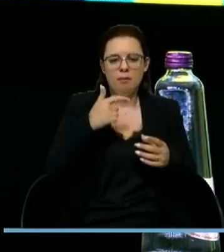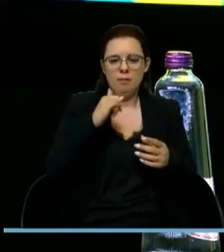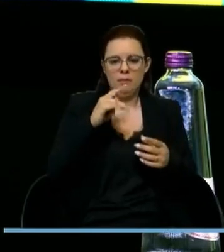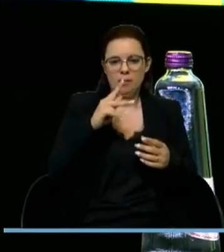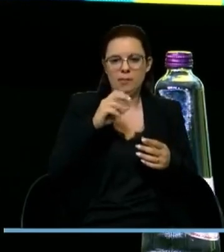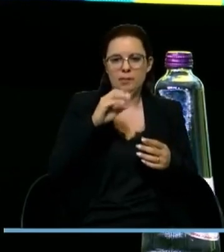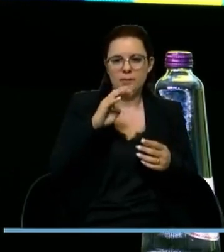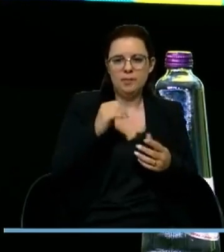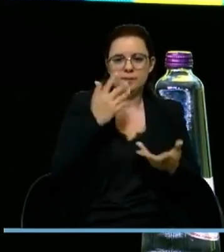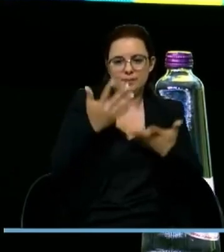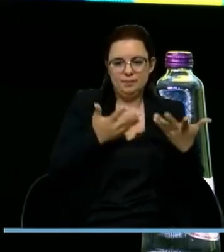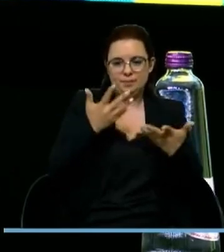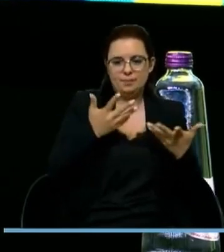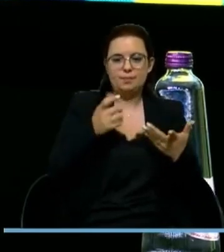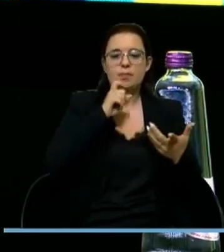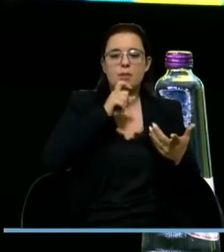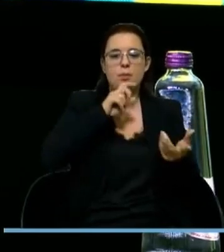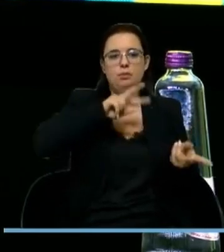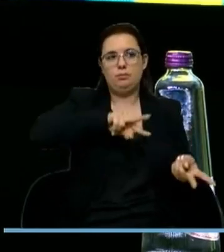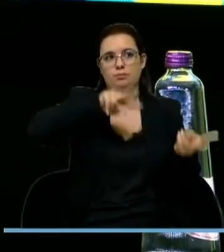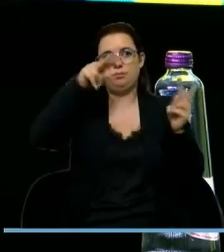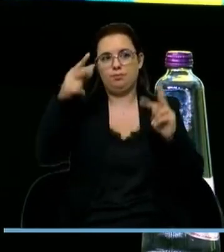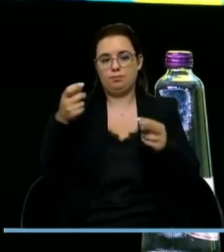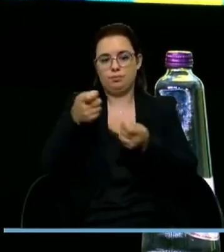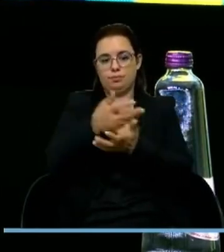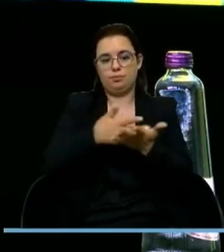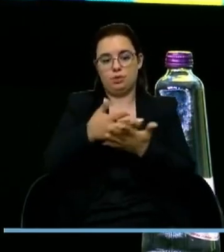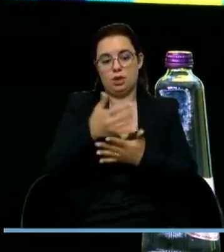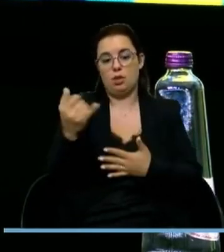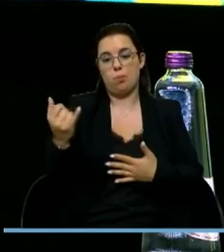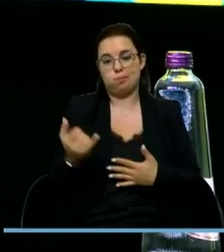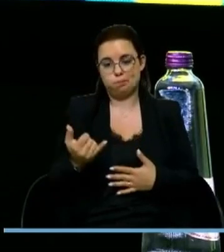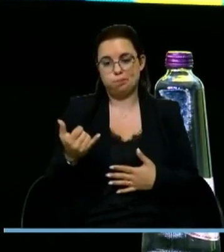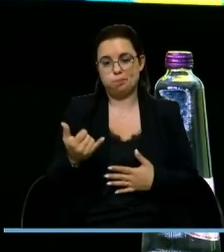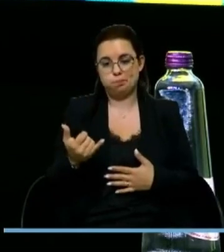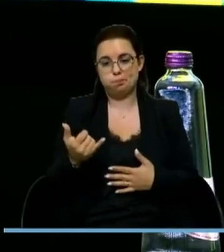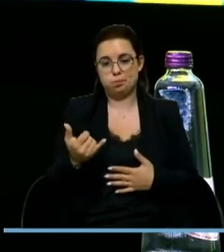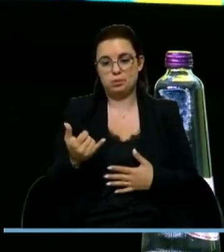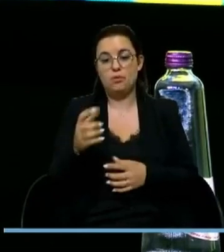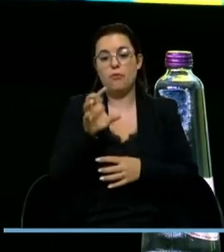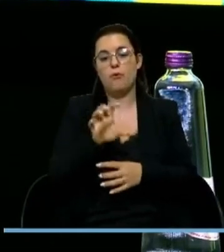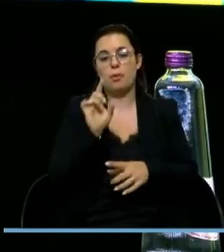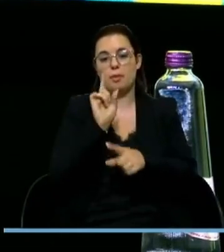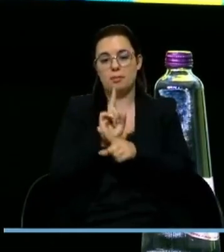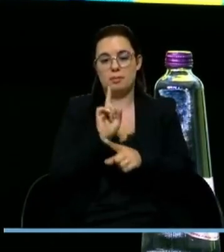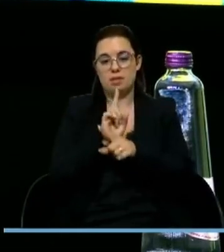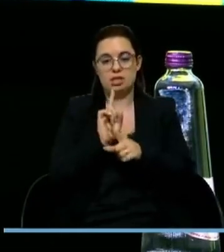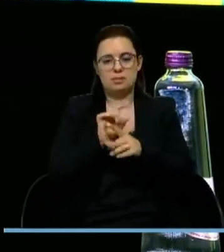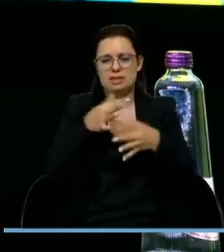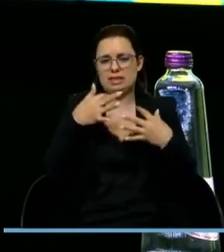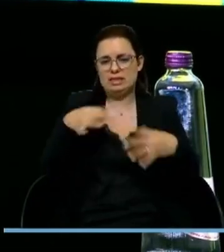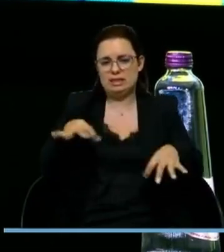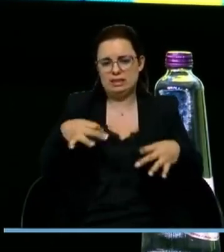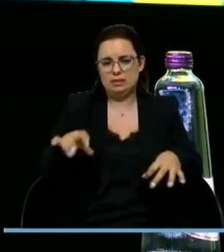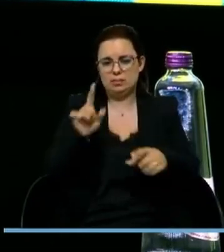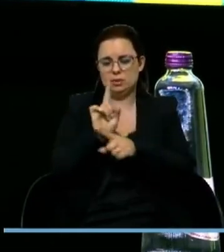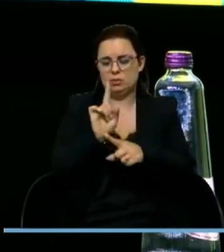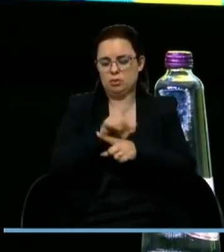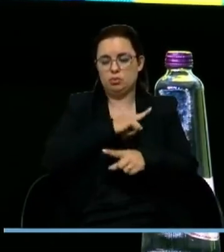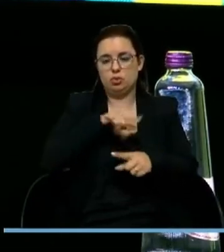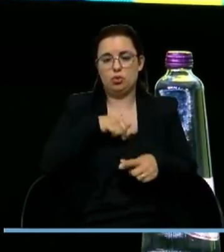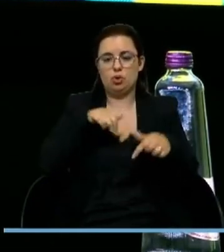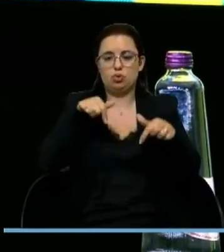podem imediatamente ser transacionados no mercado secundário, da mesma forma e com a mesma simplicidade que nós hoje em